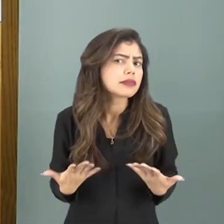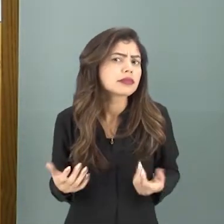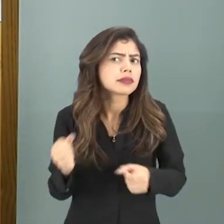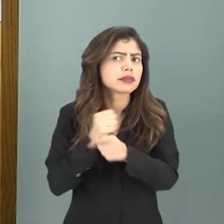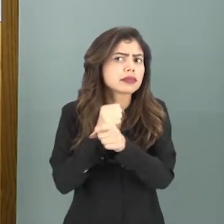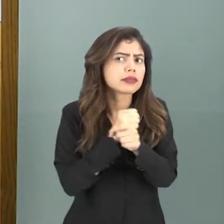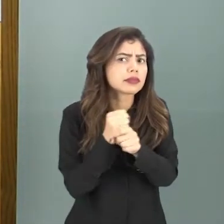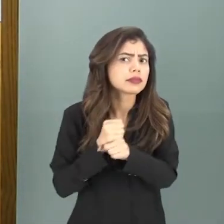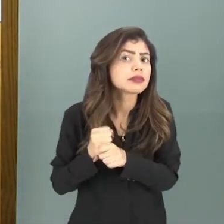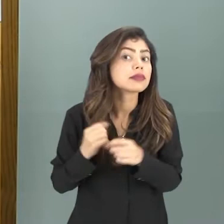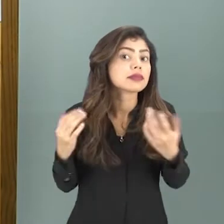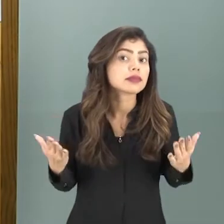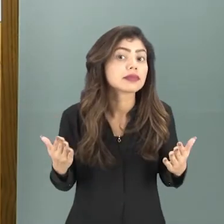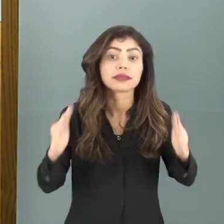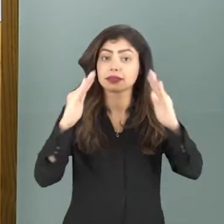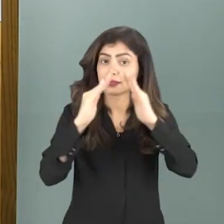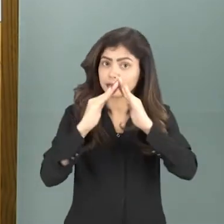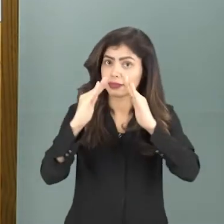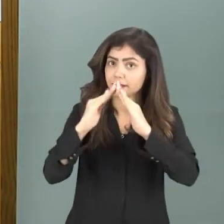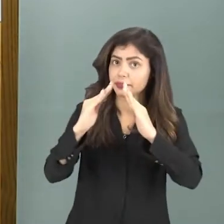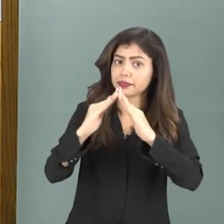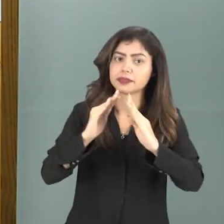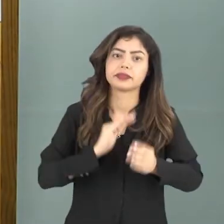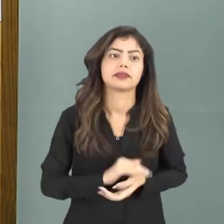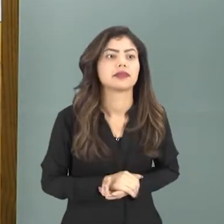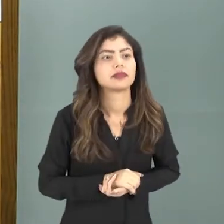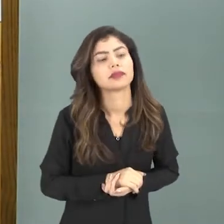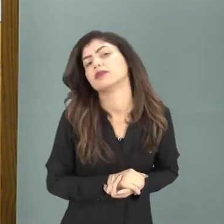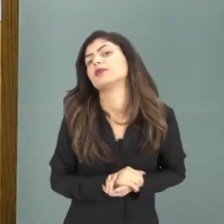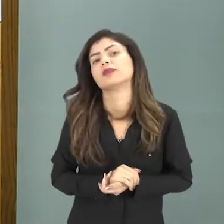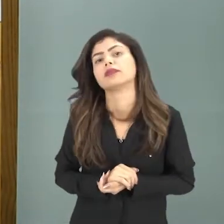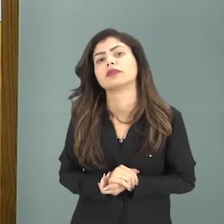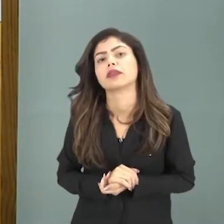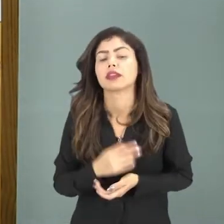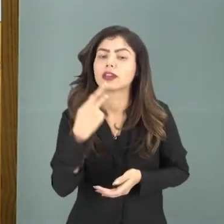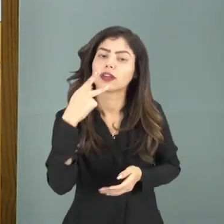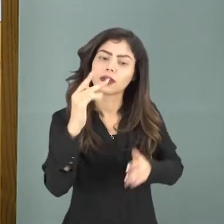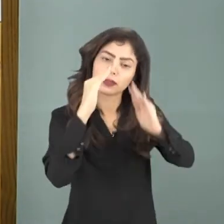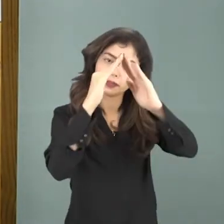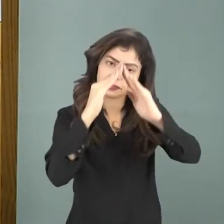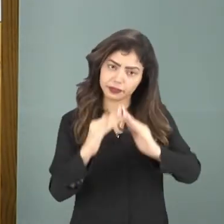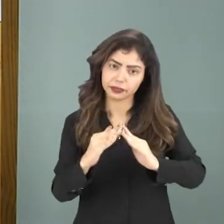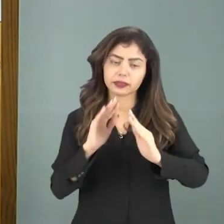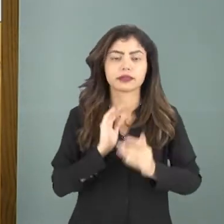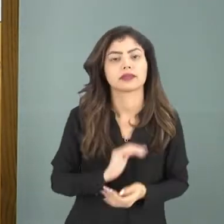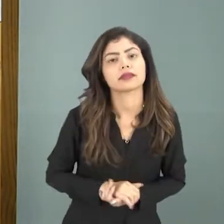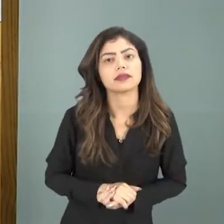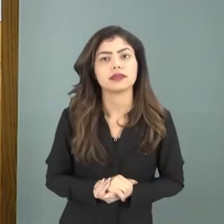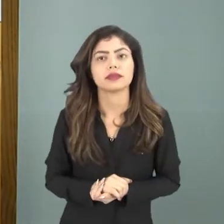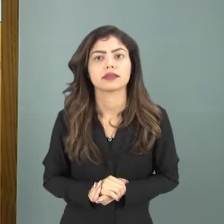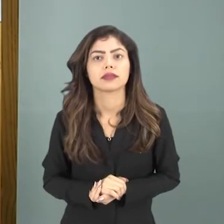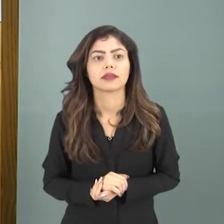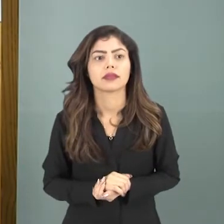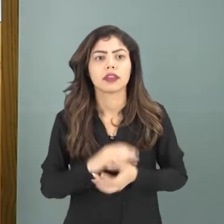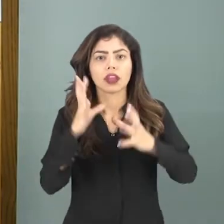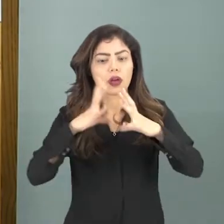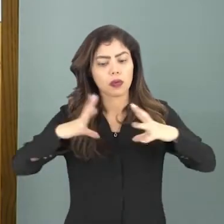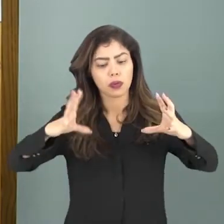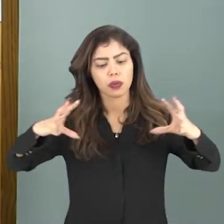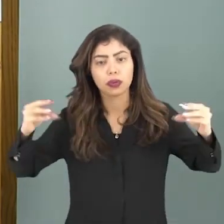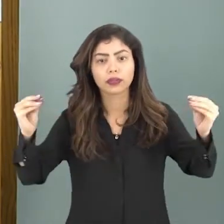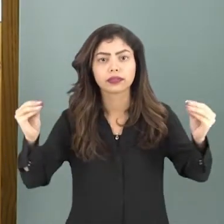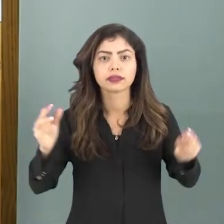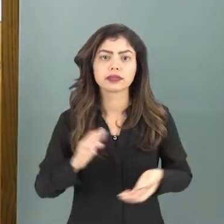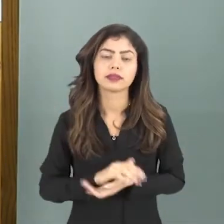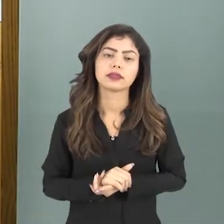construiu? Cada porquinho construiu a sua casa, construíram a sua moradia. Então, construiu a casa